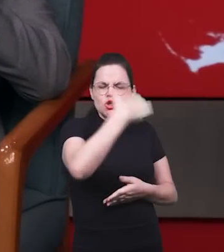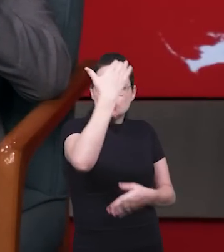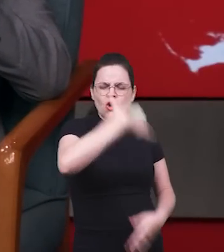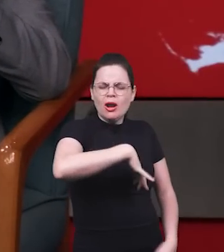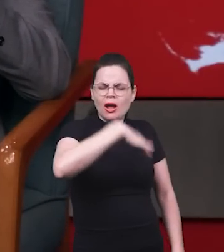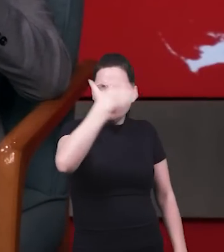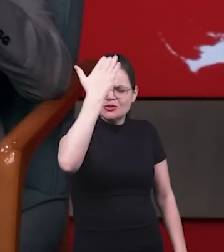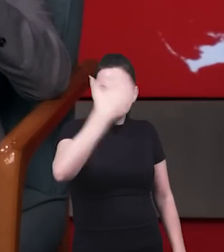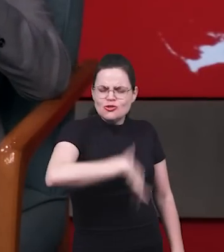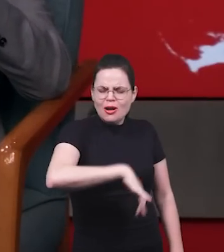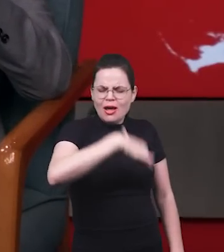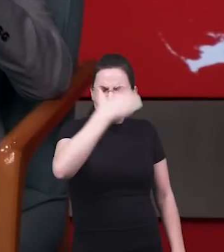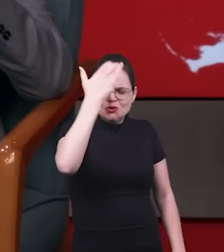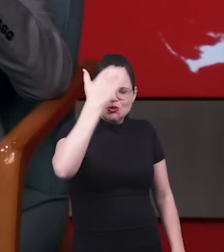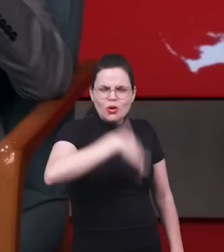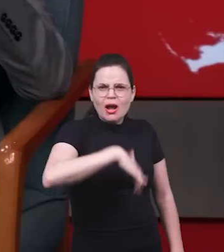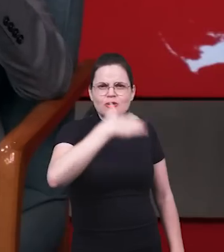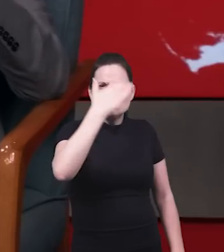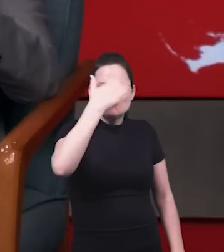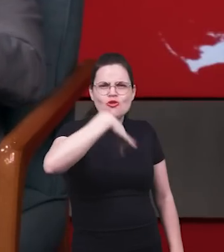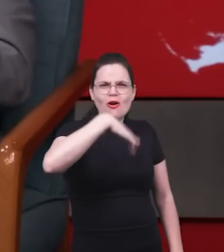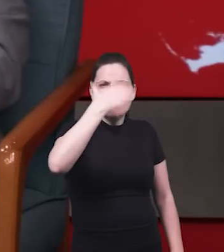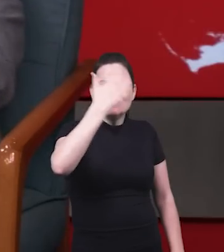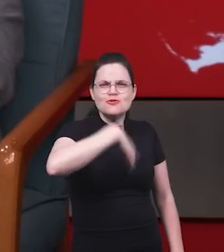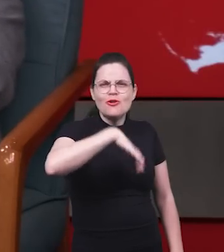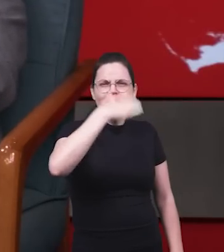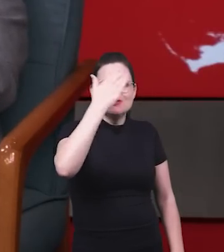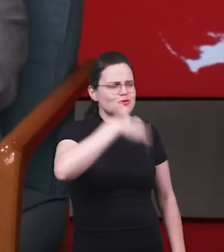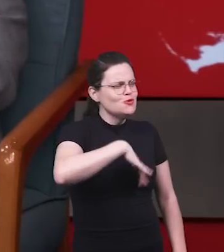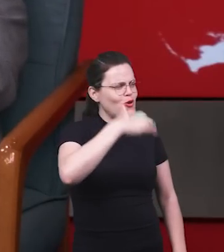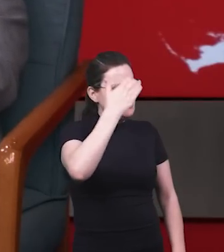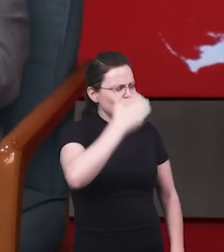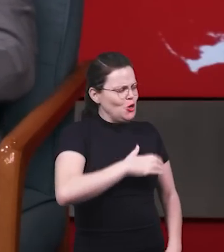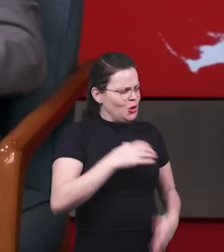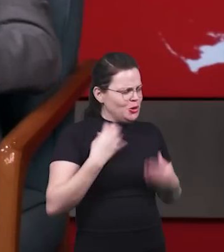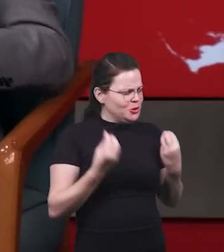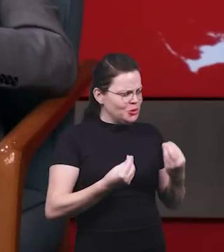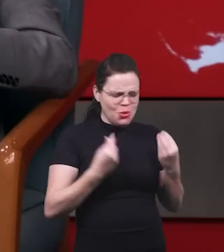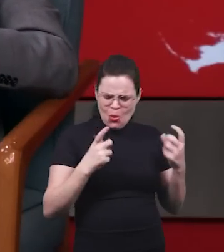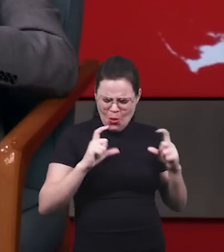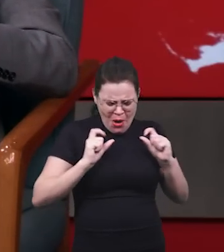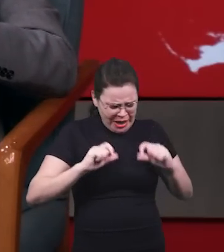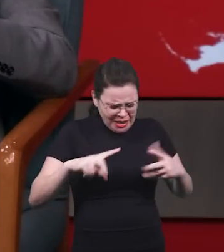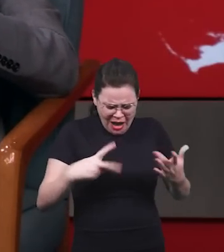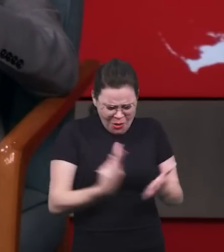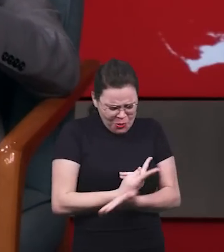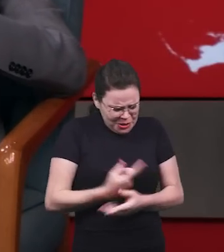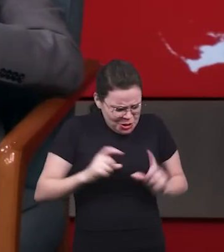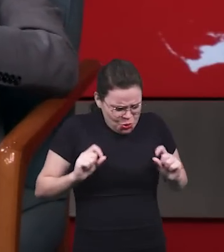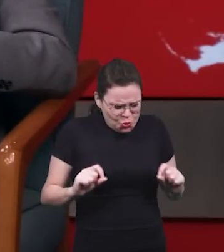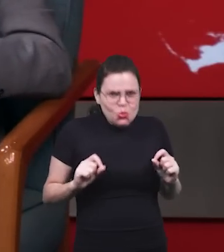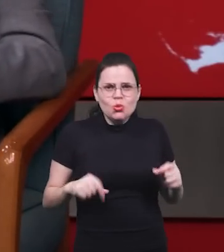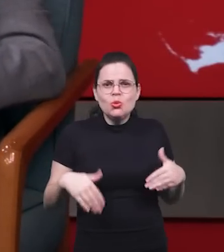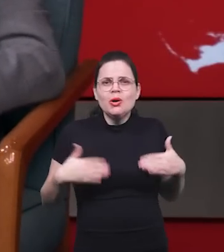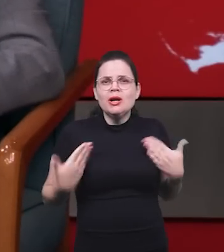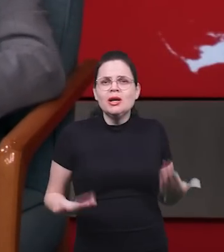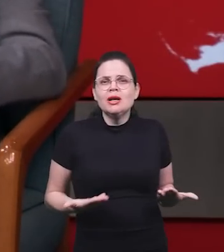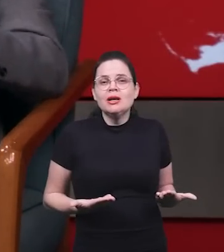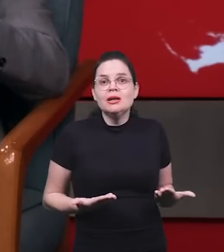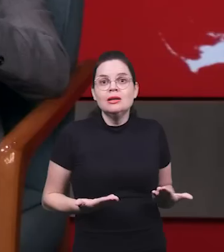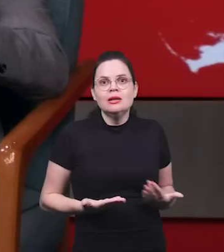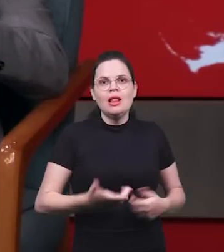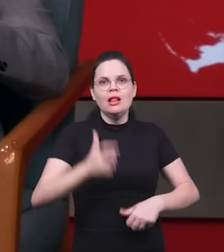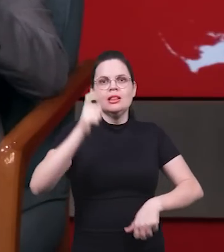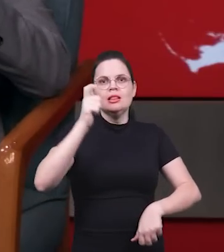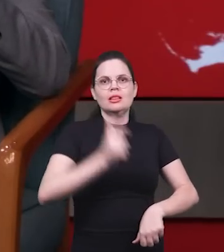um quebrantamento incrível. Eu fiquei sem saber o que estava acontecendo, eu não sabia o que estava acontecendo.